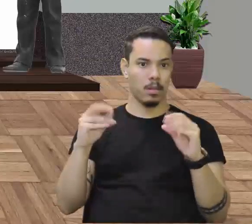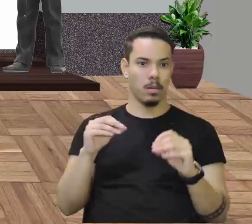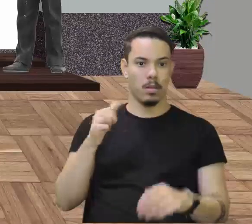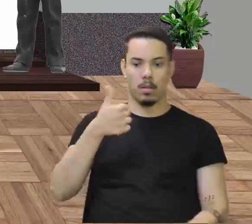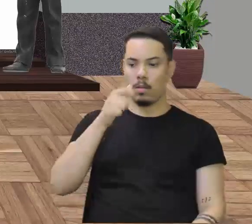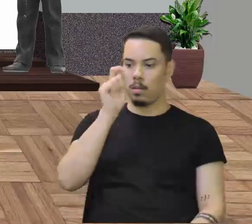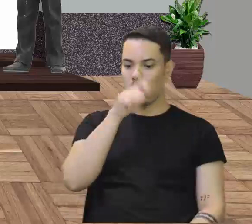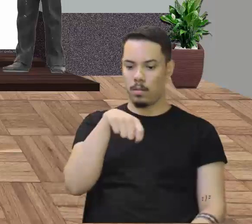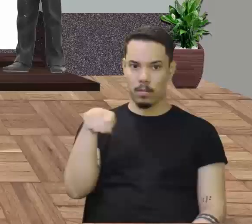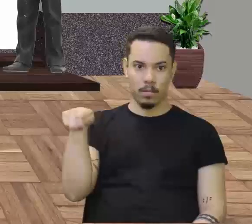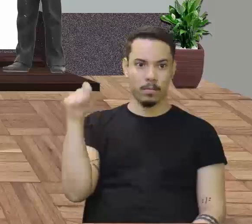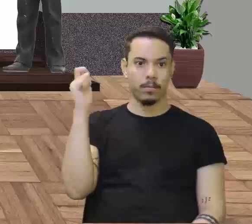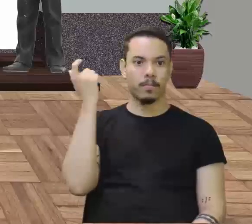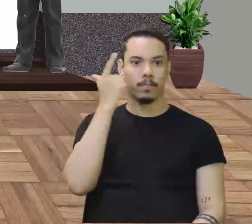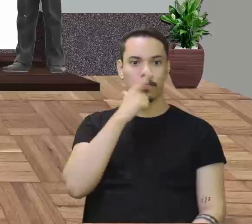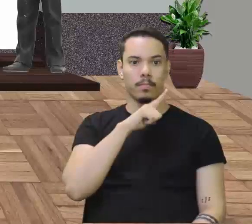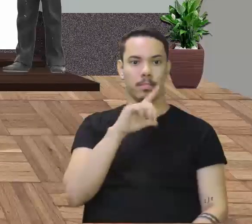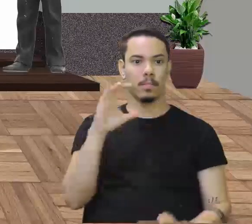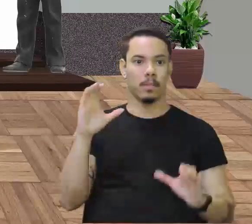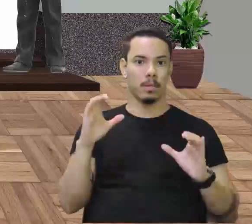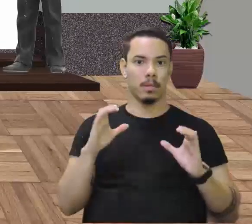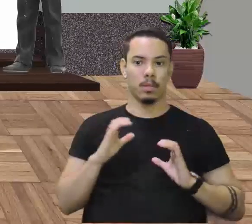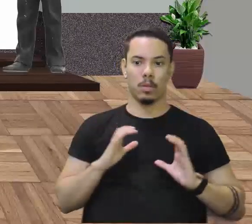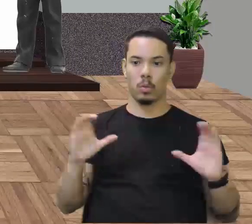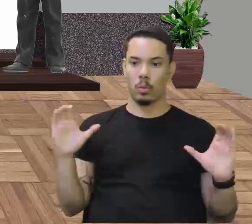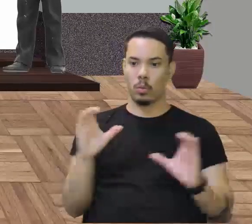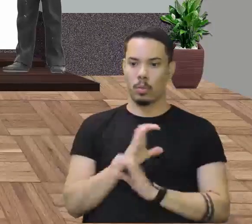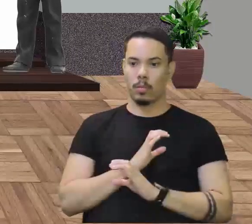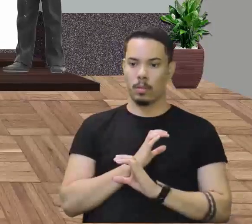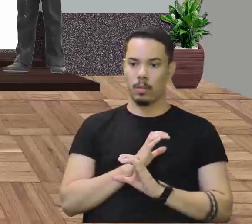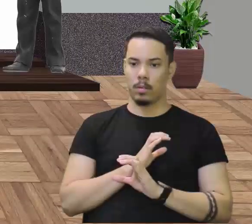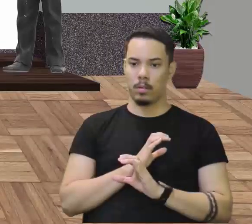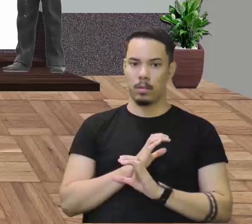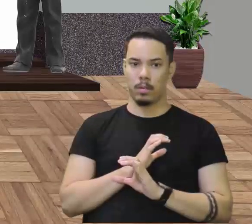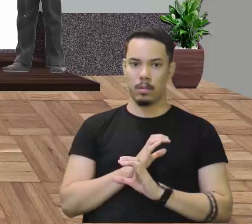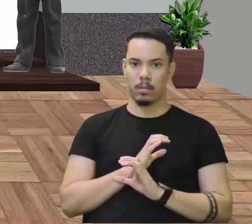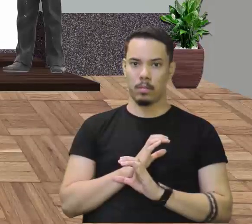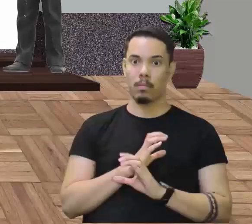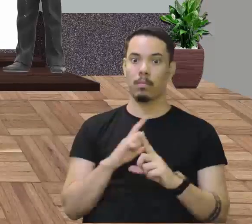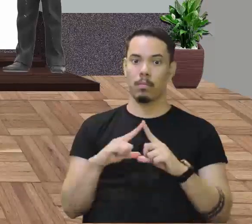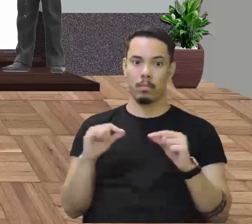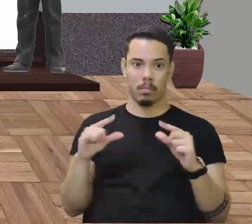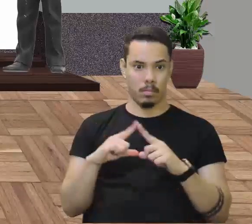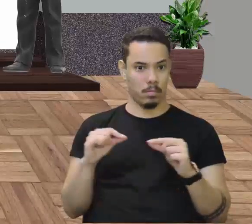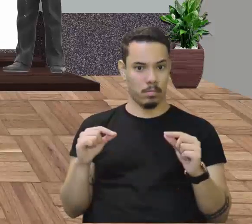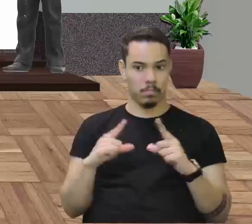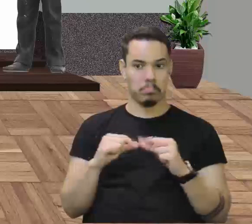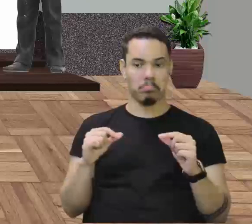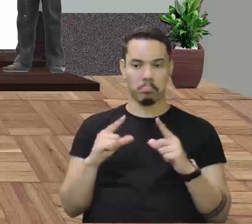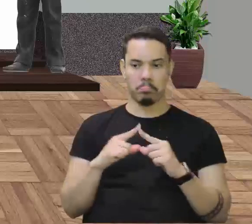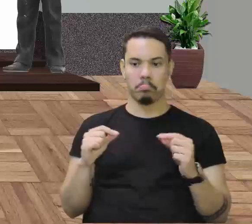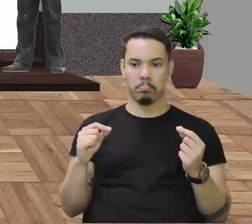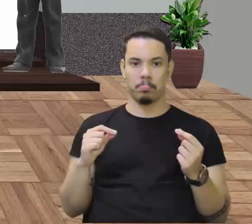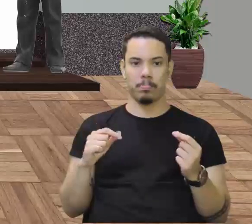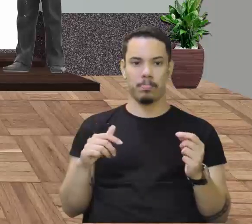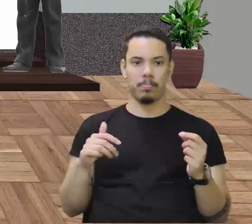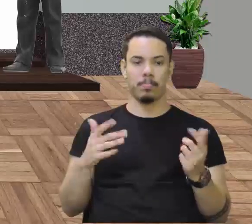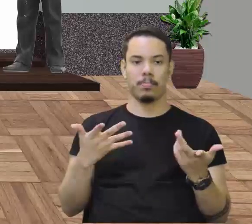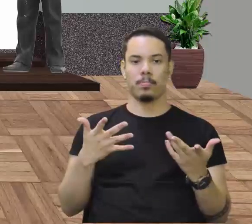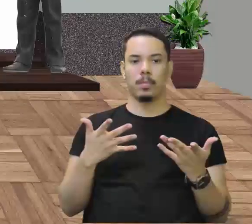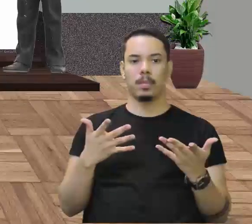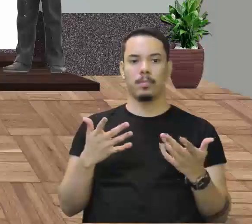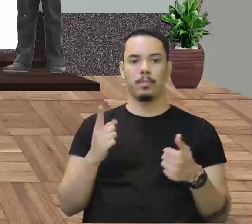meses, ele constrói uma cidade inteira, Brasília. Inaugura Brasília. Constrói Belém,